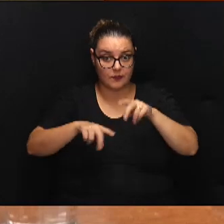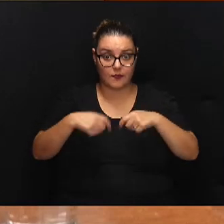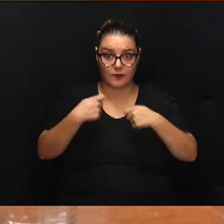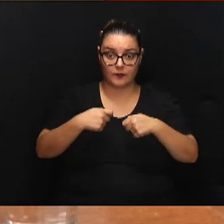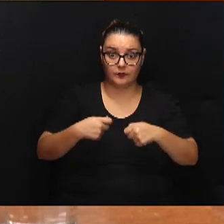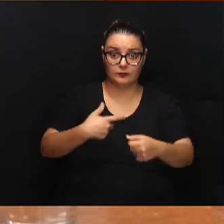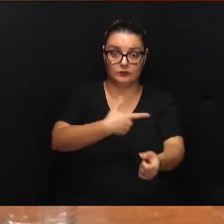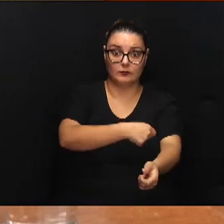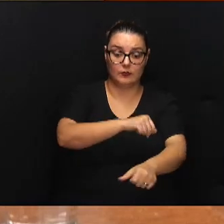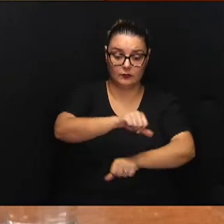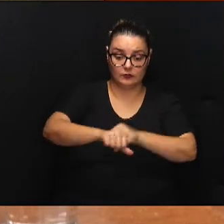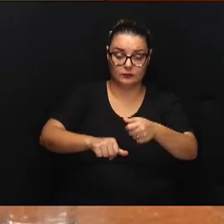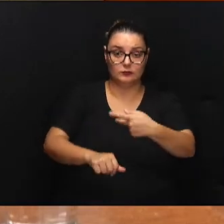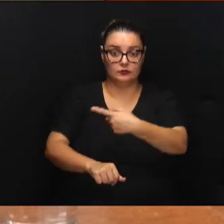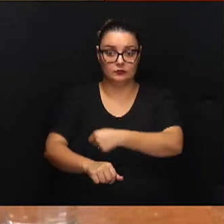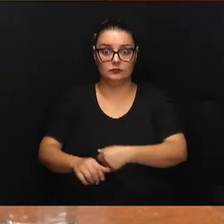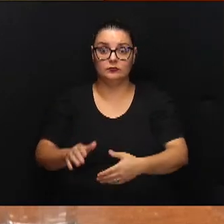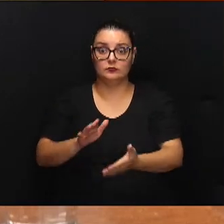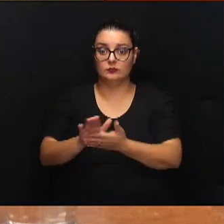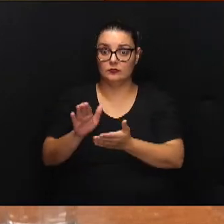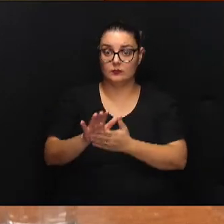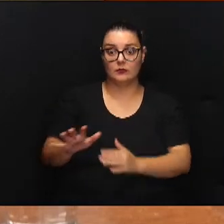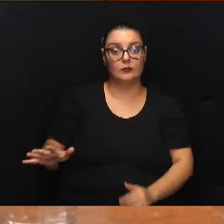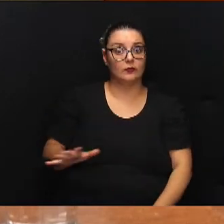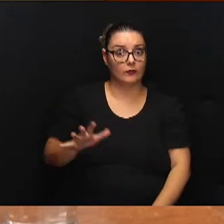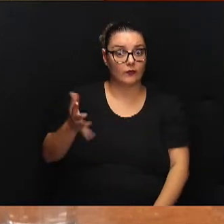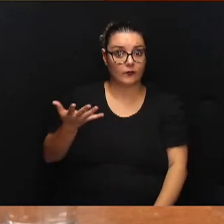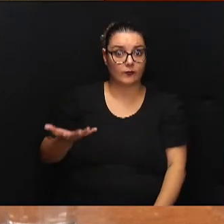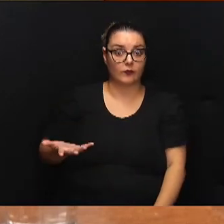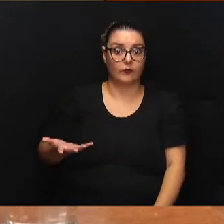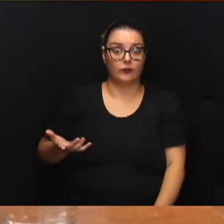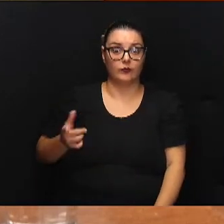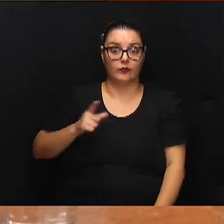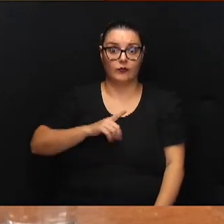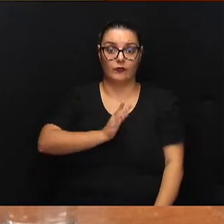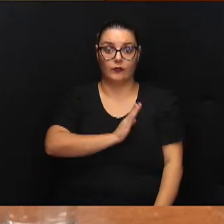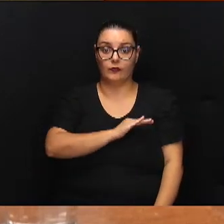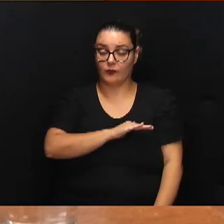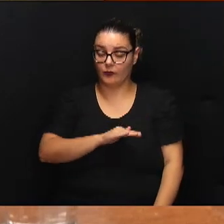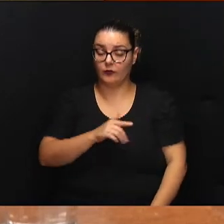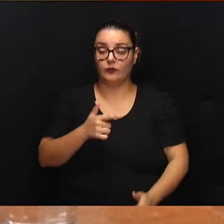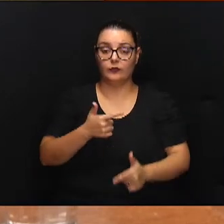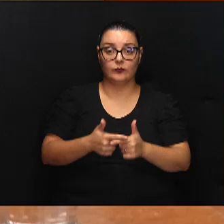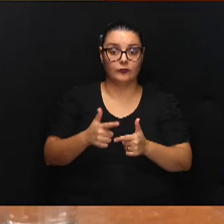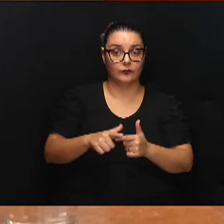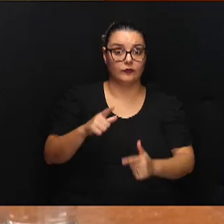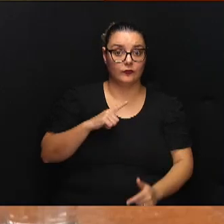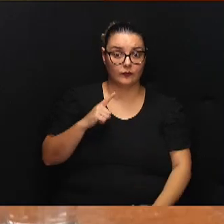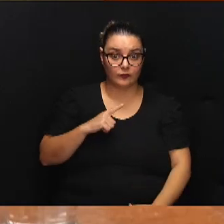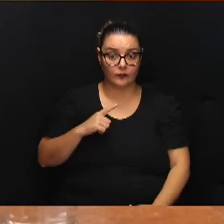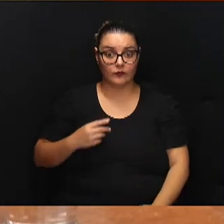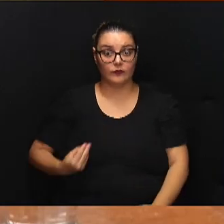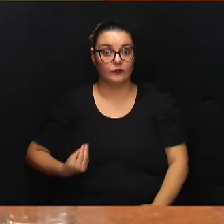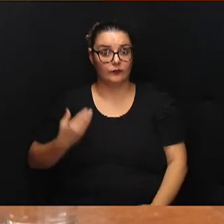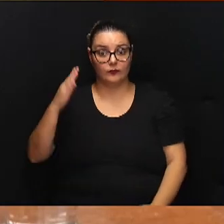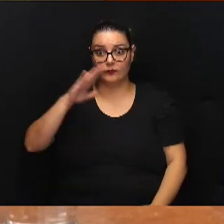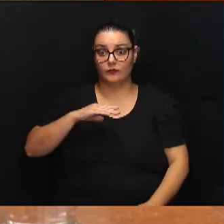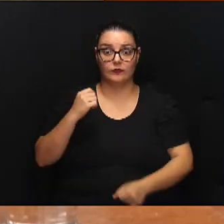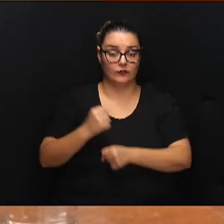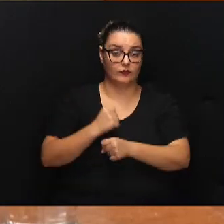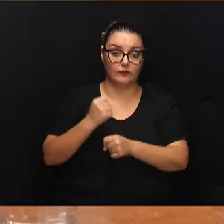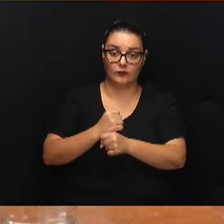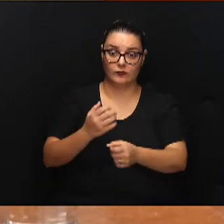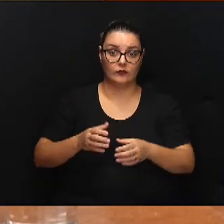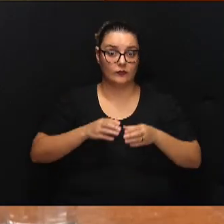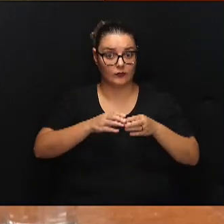hemodiálise, que também é um custo muito grande, ter um infarto, ter problemas, viver mal por muitos anos